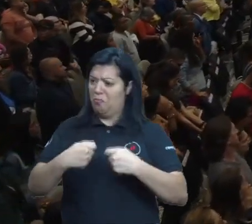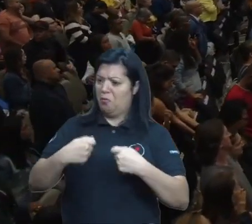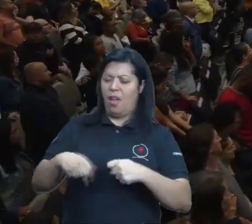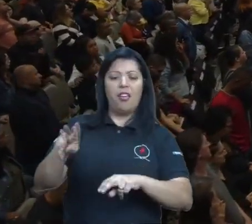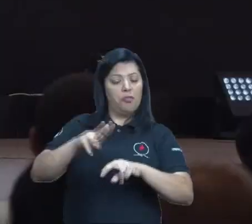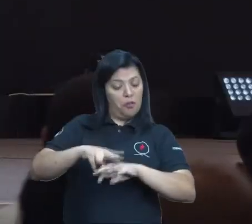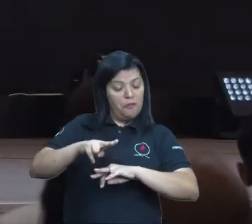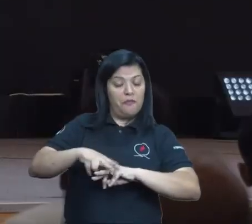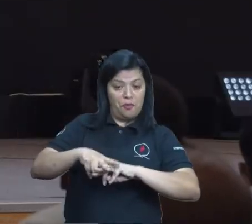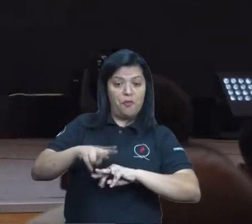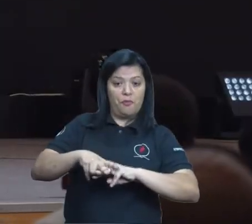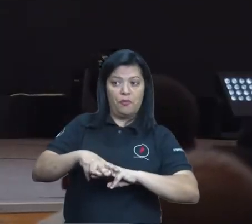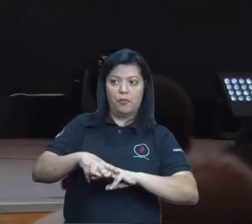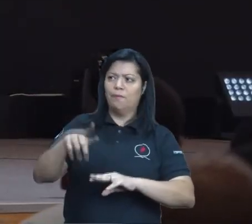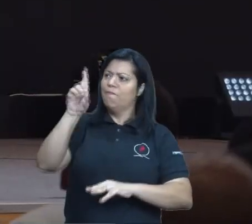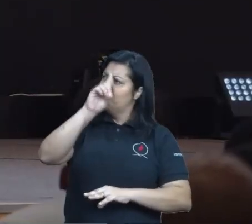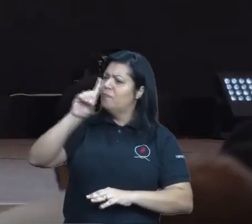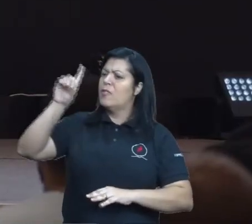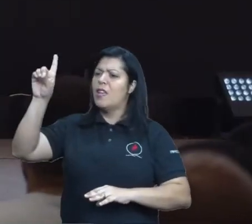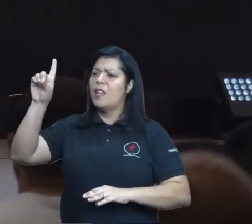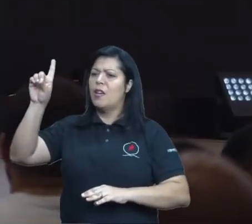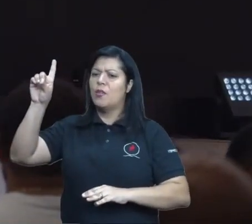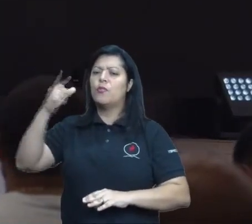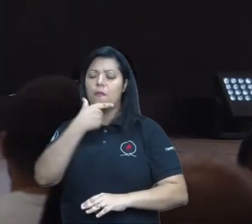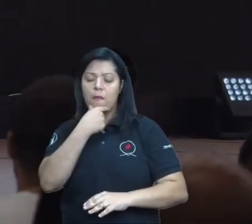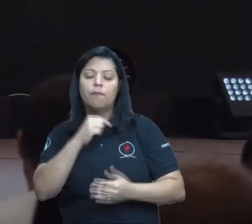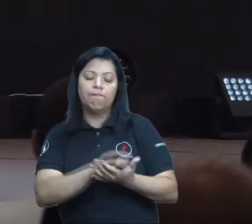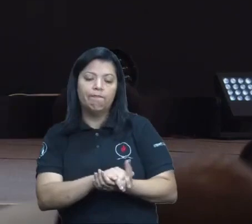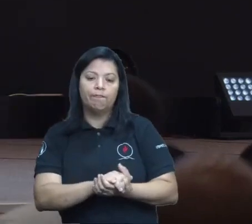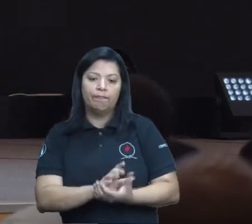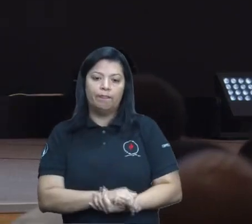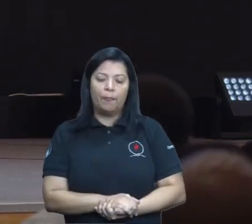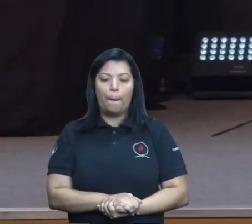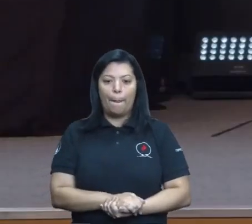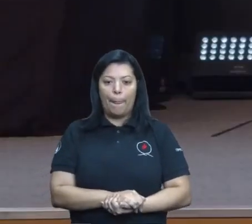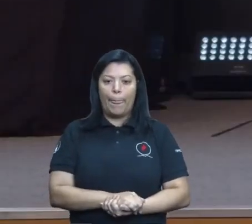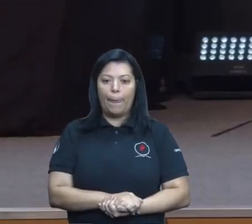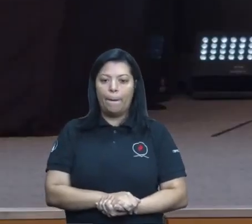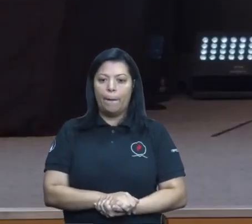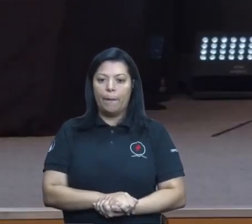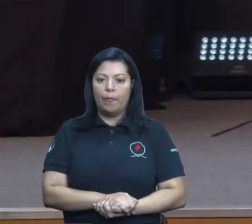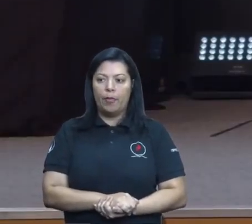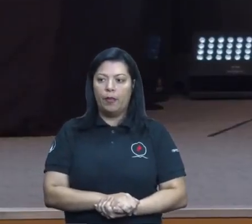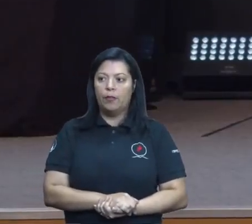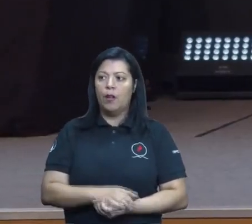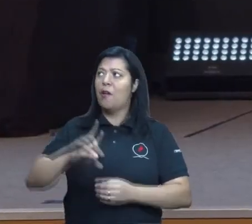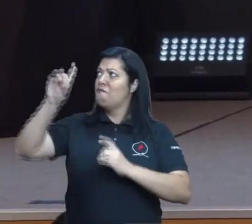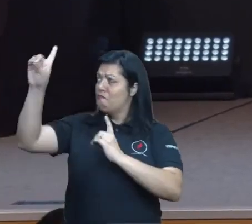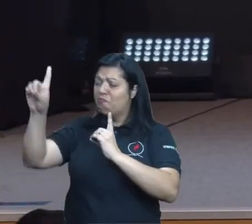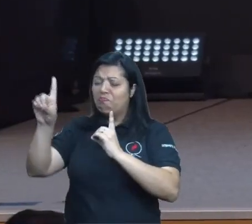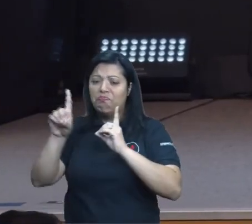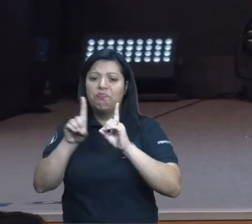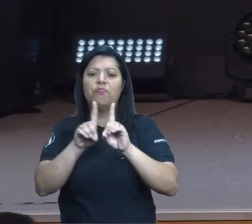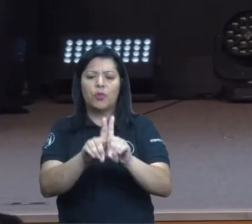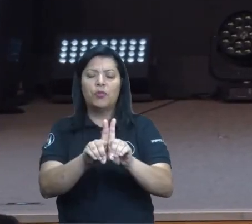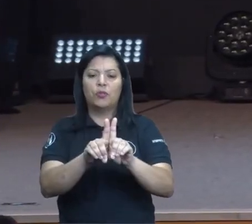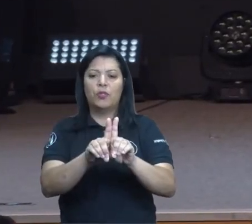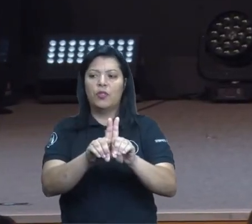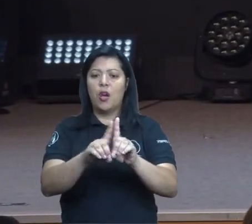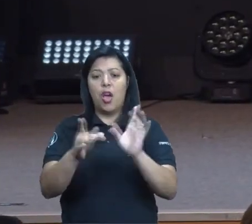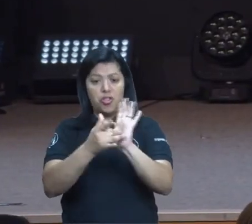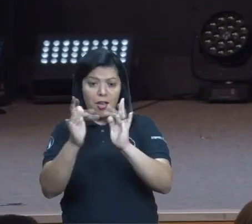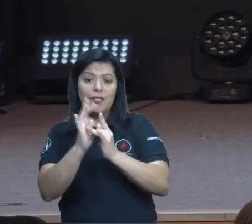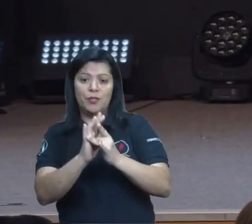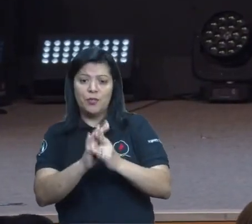a companhia para vencer a tua solidão e o medo o Senhor Jesus quer ser o teu amigo